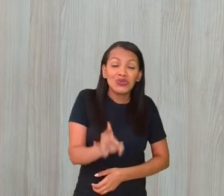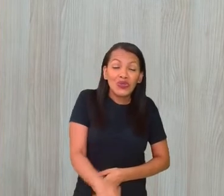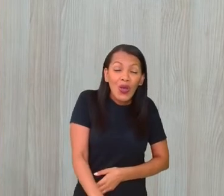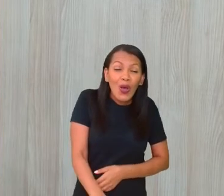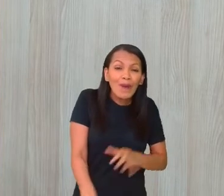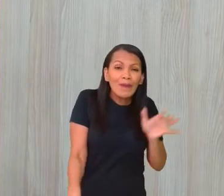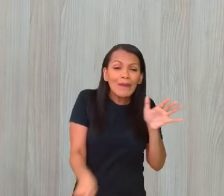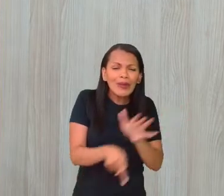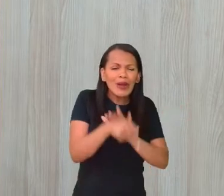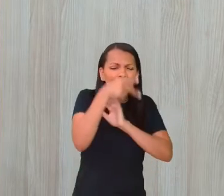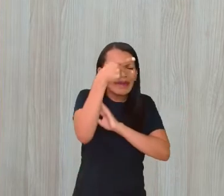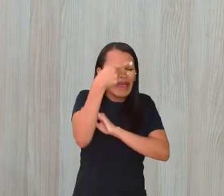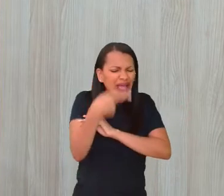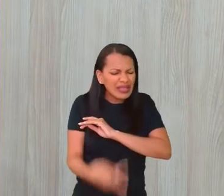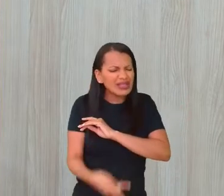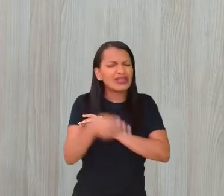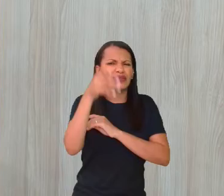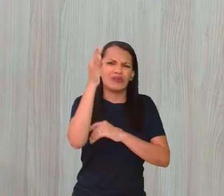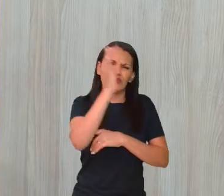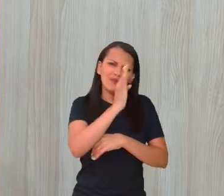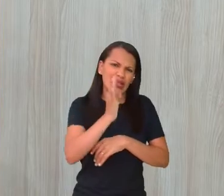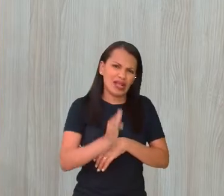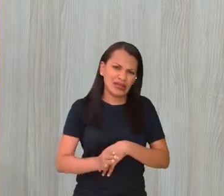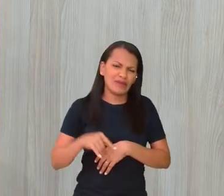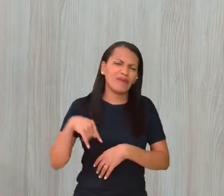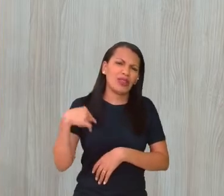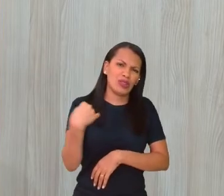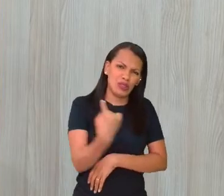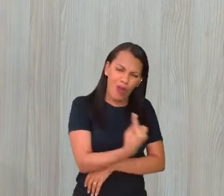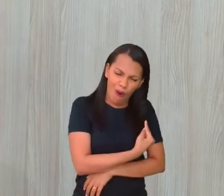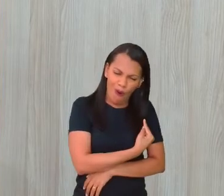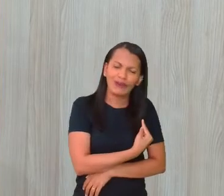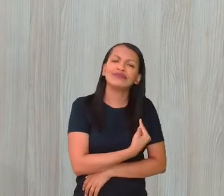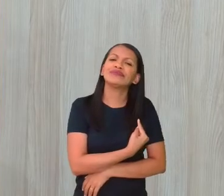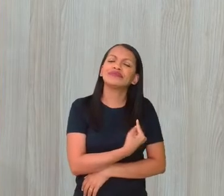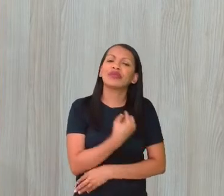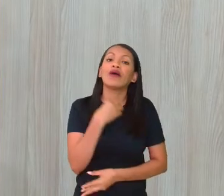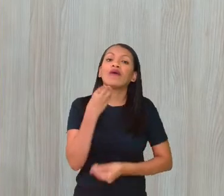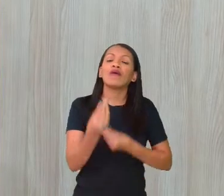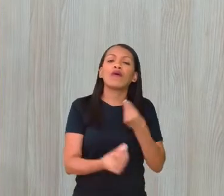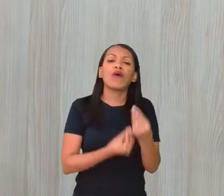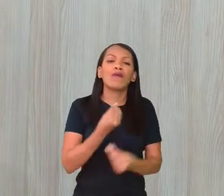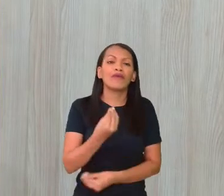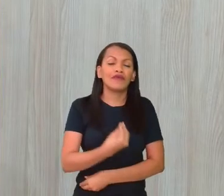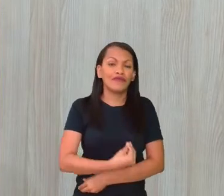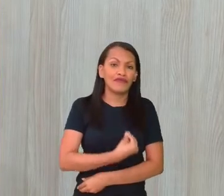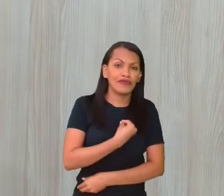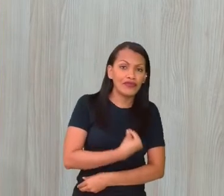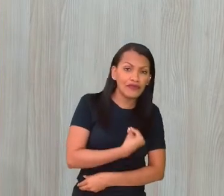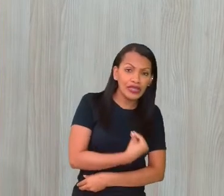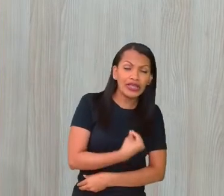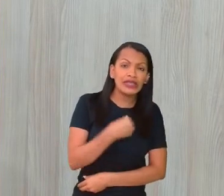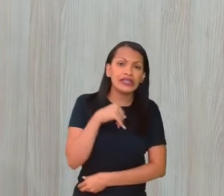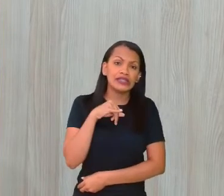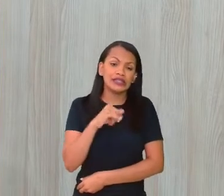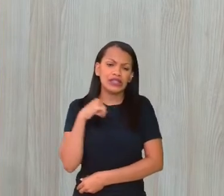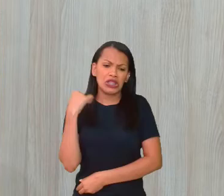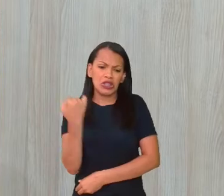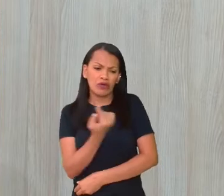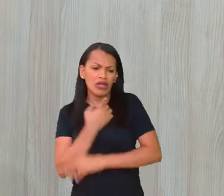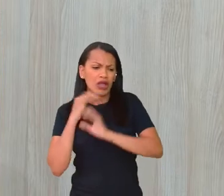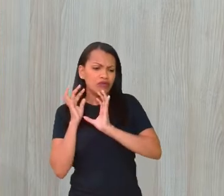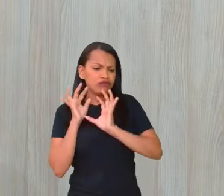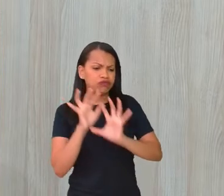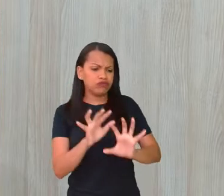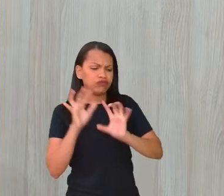que é exclusivamente nosso, sucessivamente, como é que ele vai sobreviver, como é que ele vai existir, afetando a